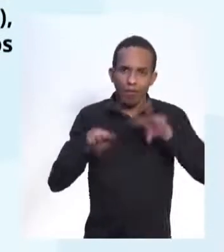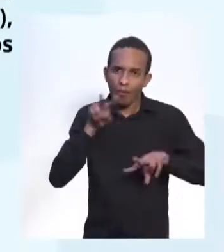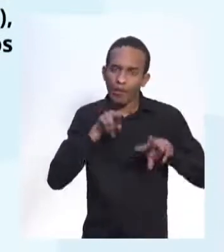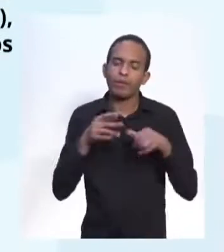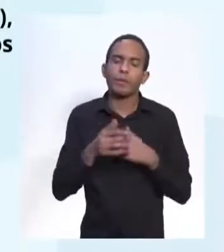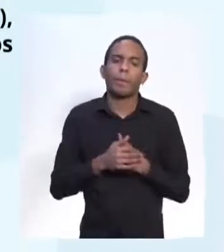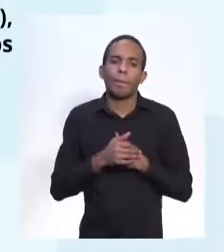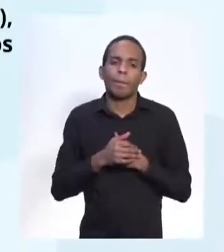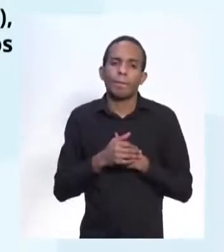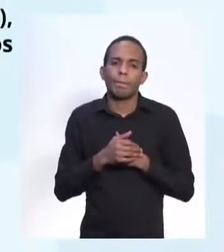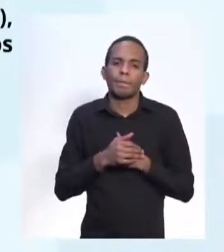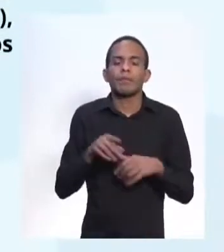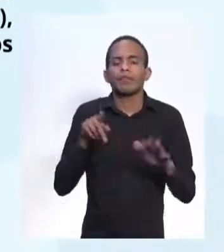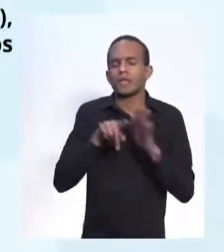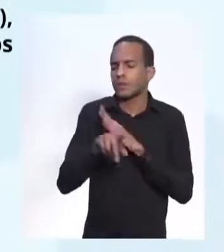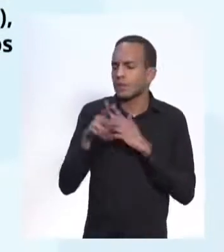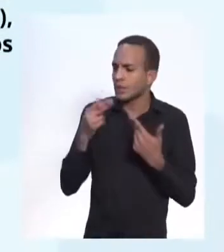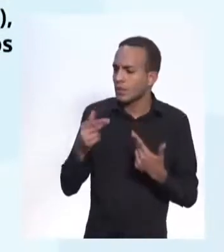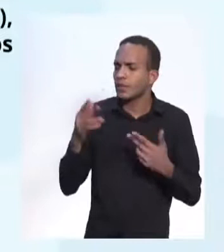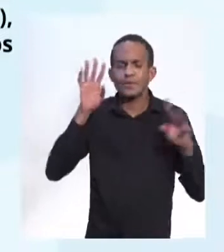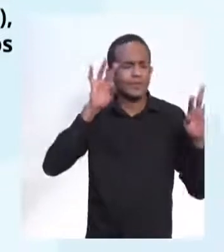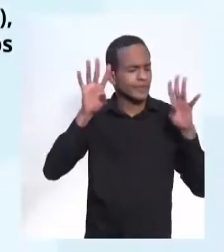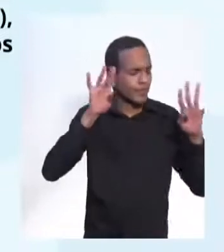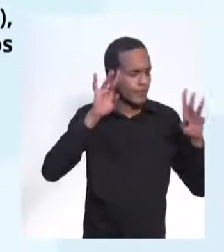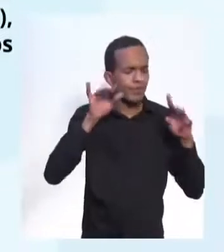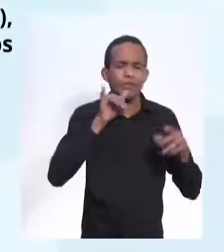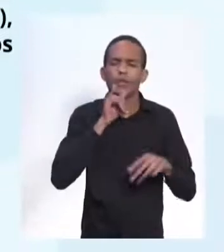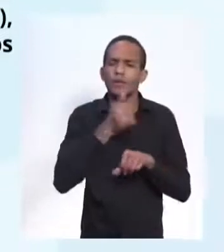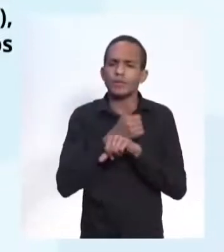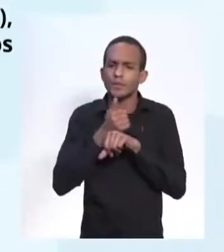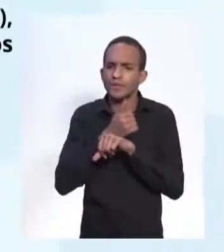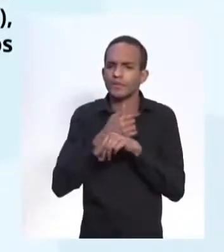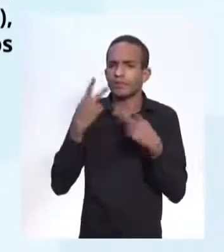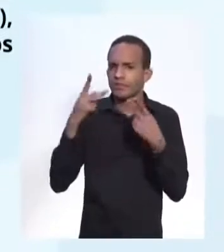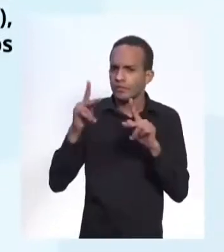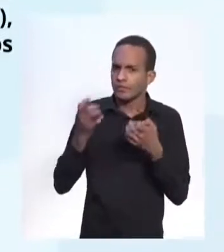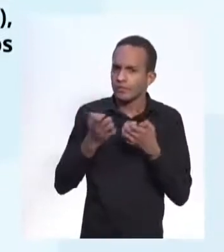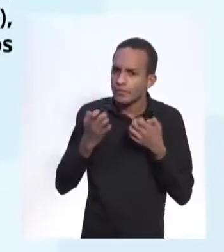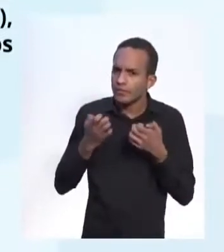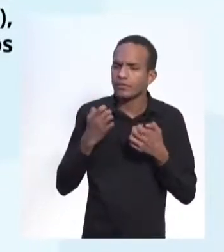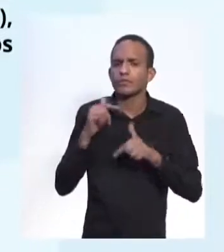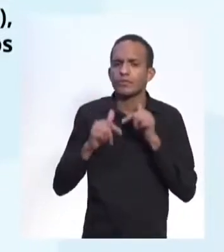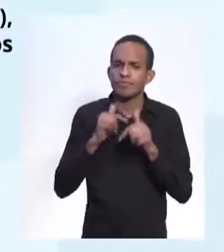Então, a mesma pergunta. Pensando na profissão em que você gostaria de